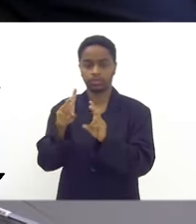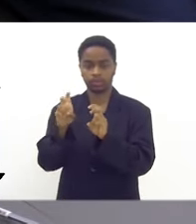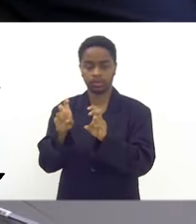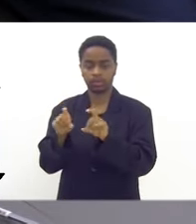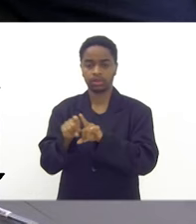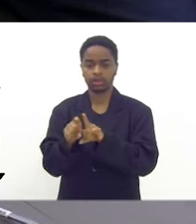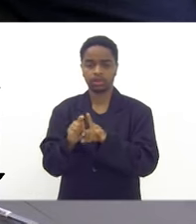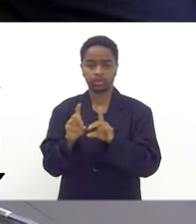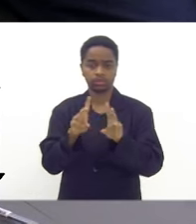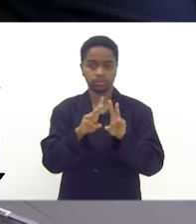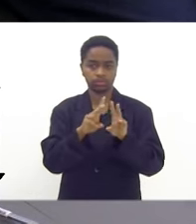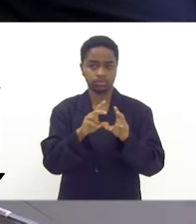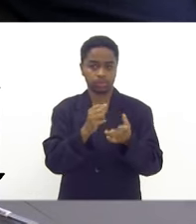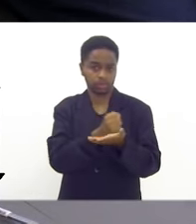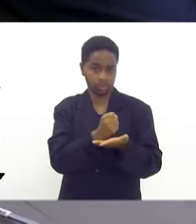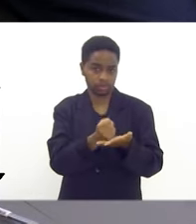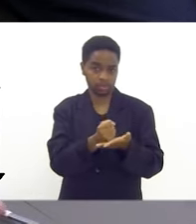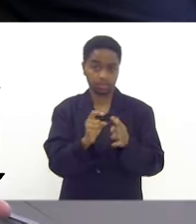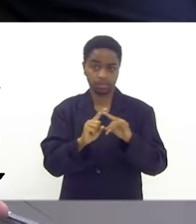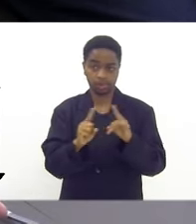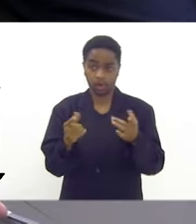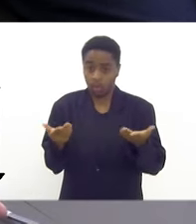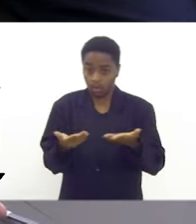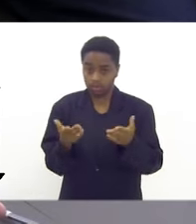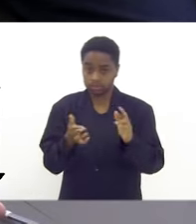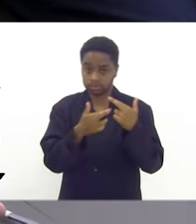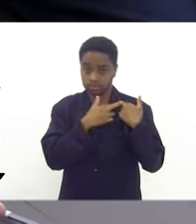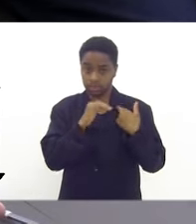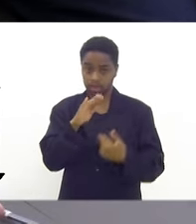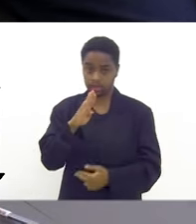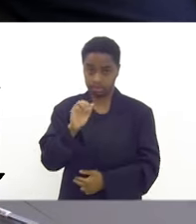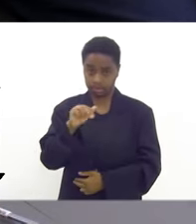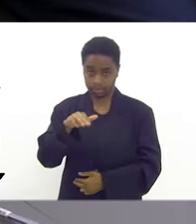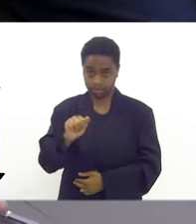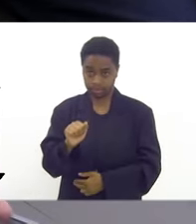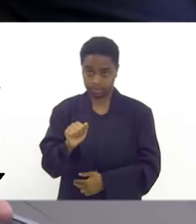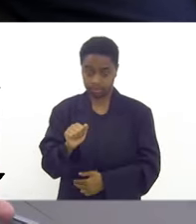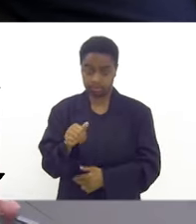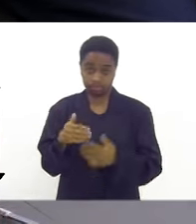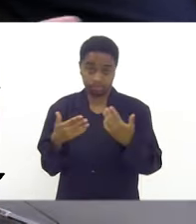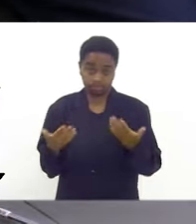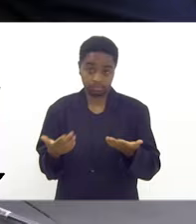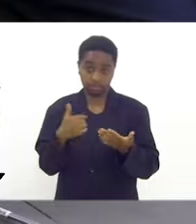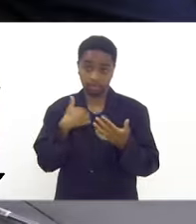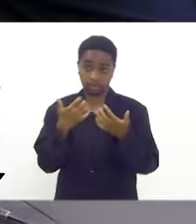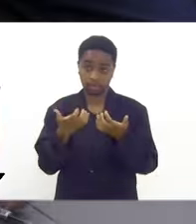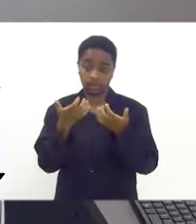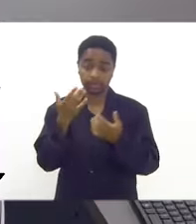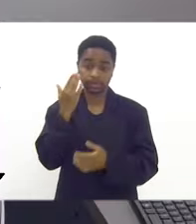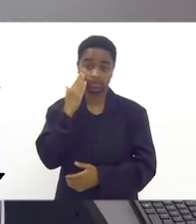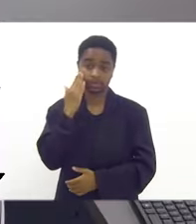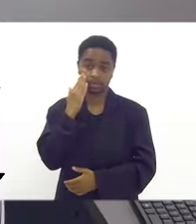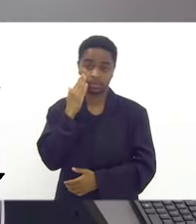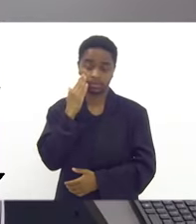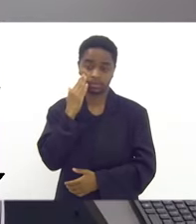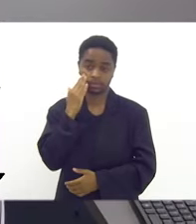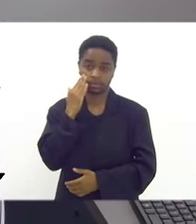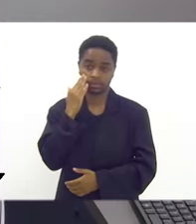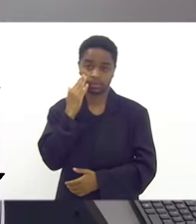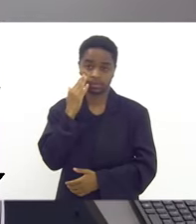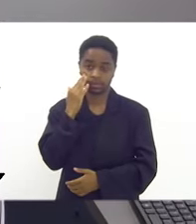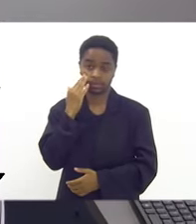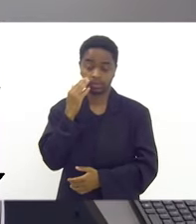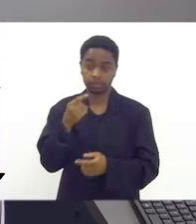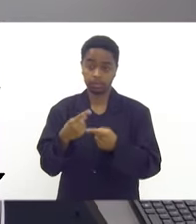licenciamento mas hoje tá com IBAM hoje é competência do IBAM enquanto não trans eu quero saber o perfeito Até